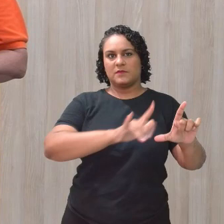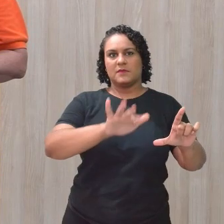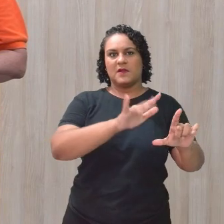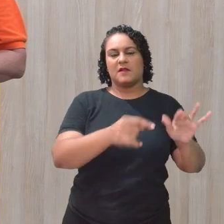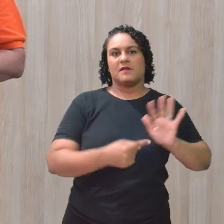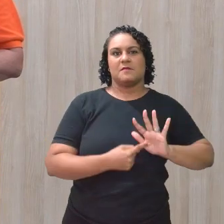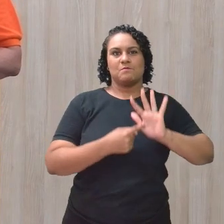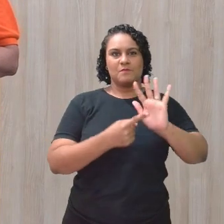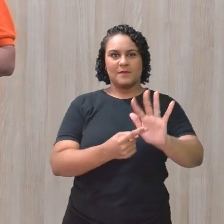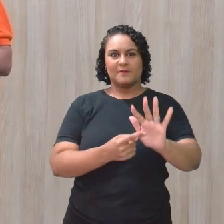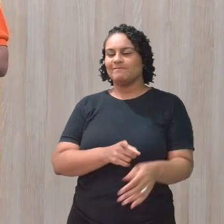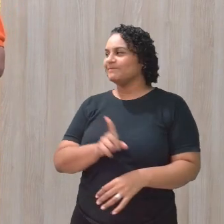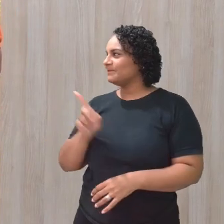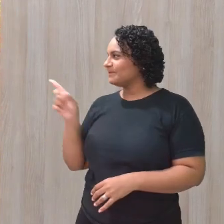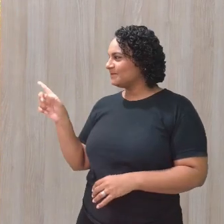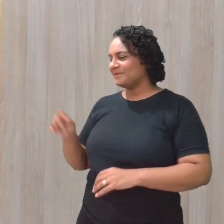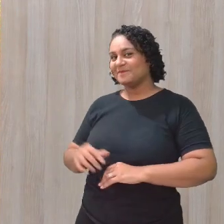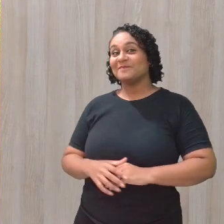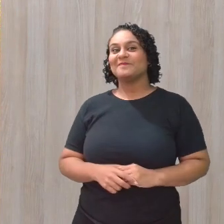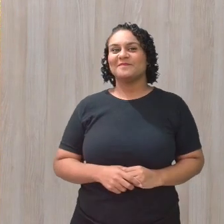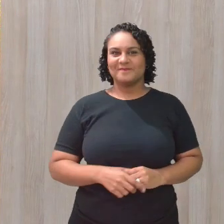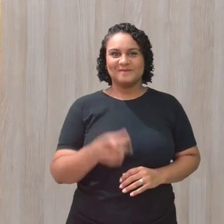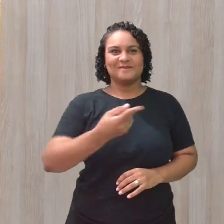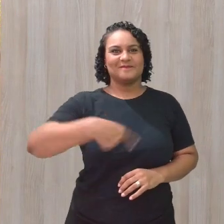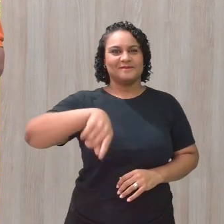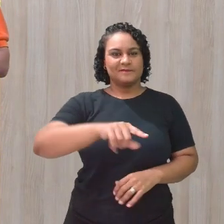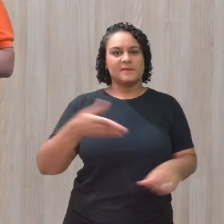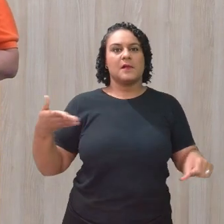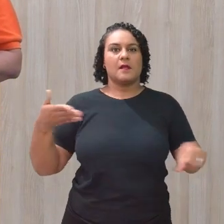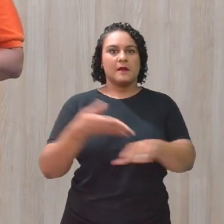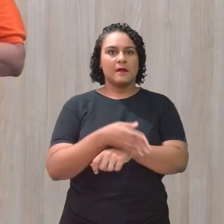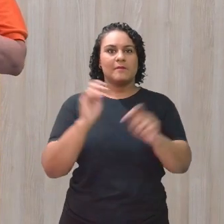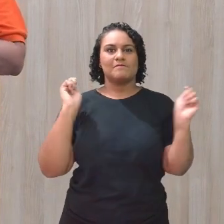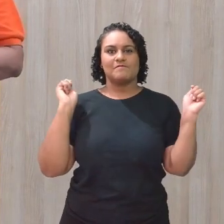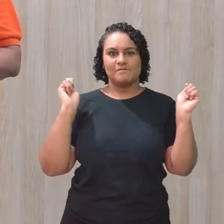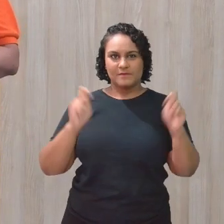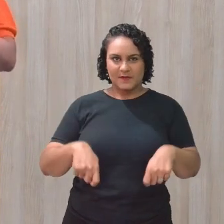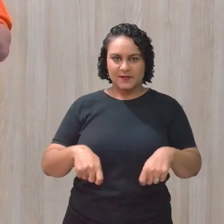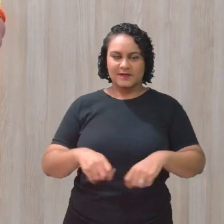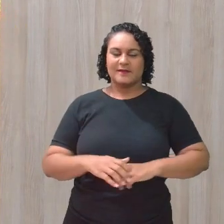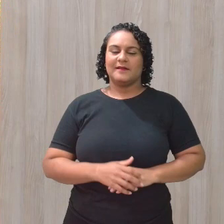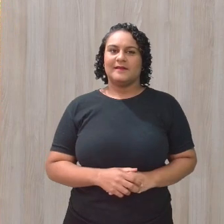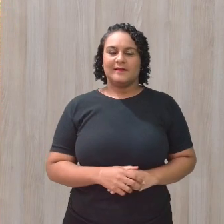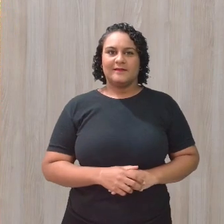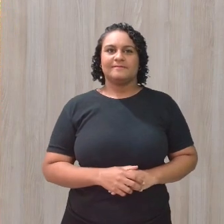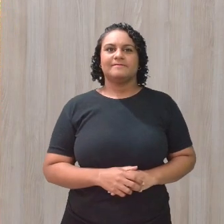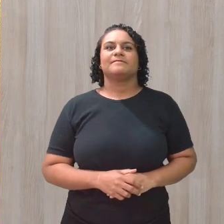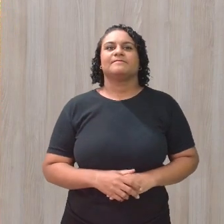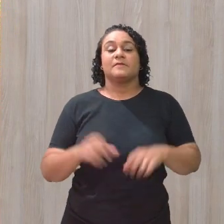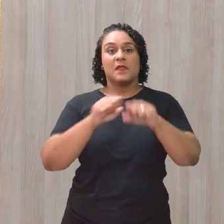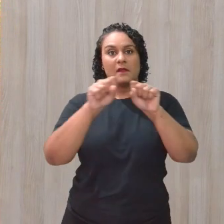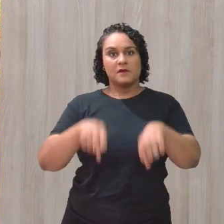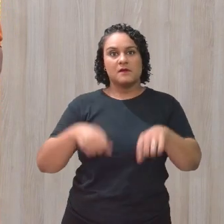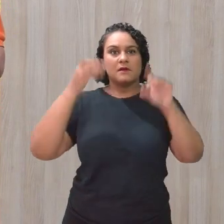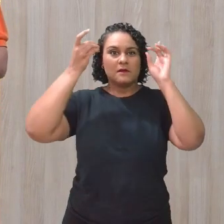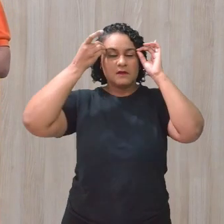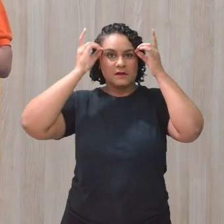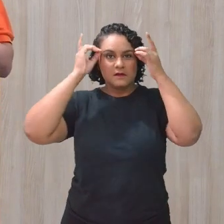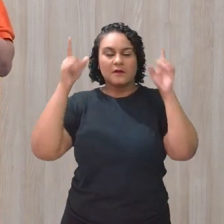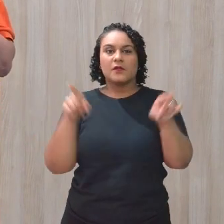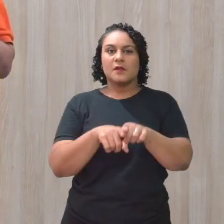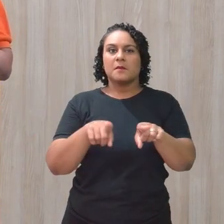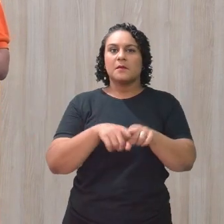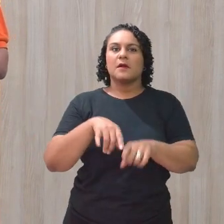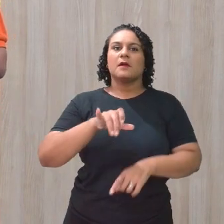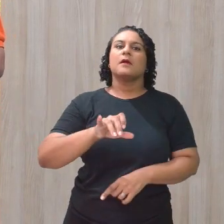na sua tela e vocês podem acessar, não é, sistema Android, iOS,